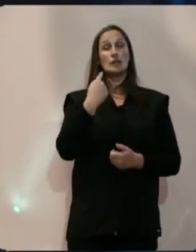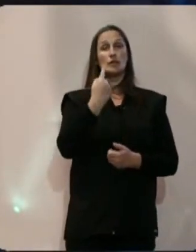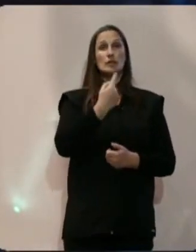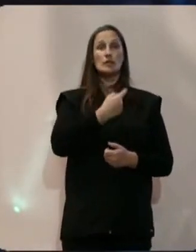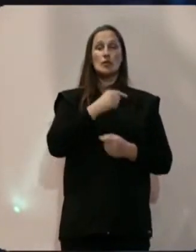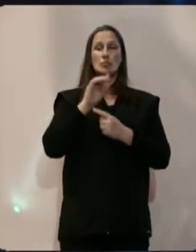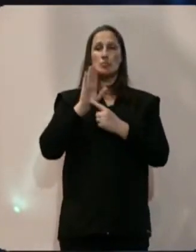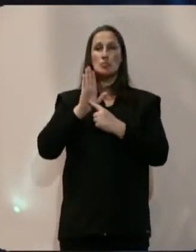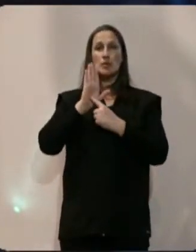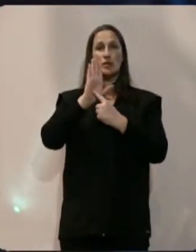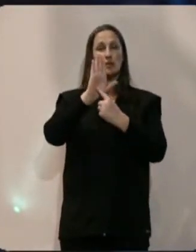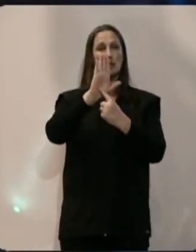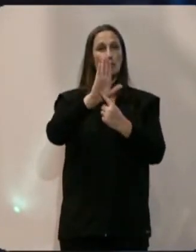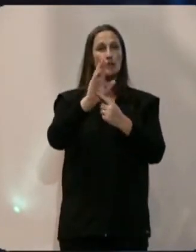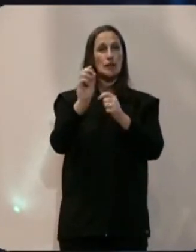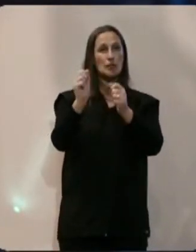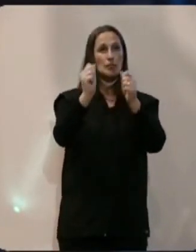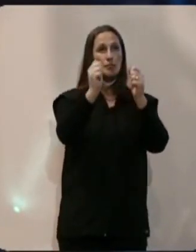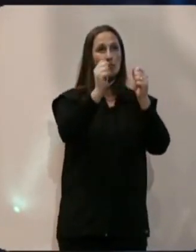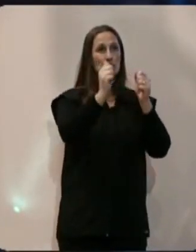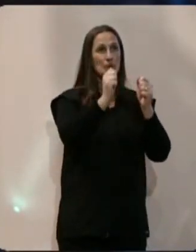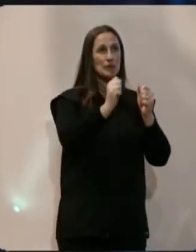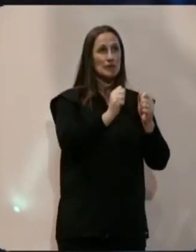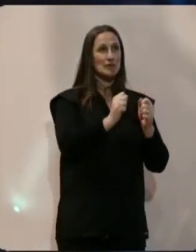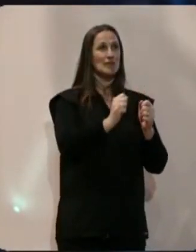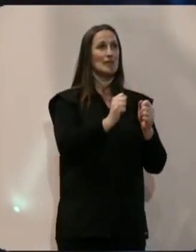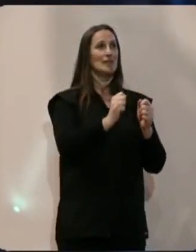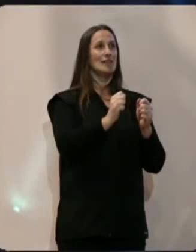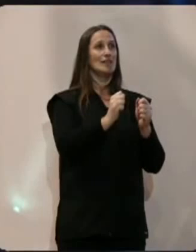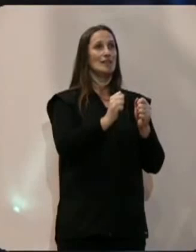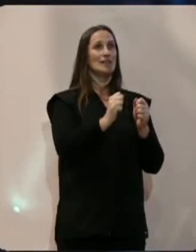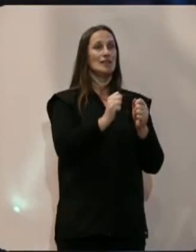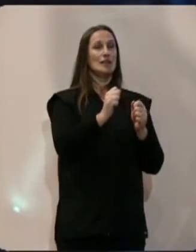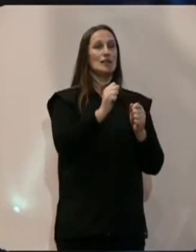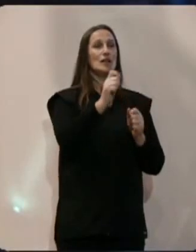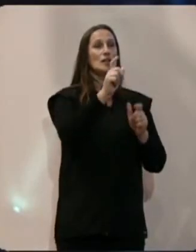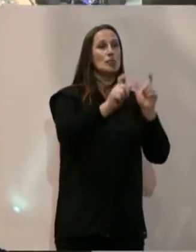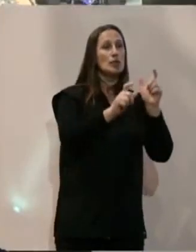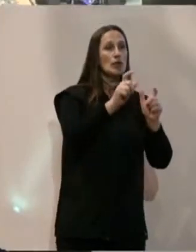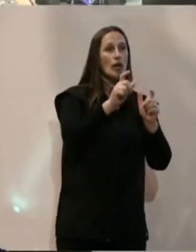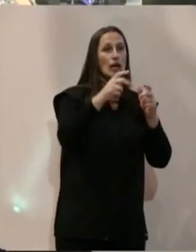a manifestar esse poder na vida das pessoas.